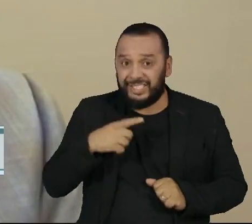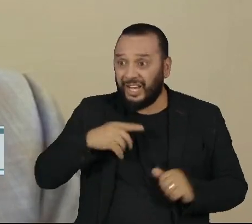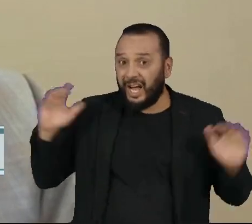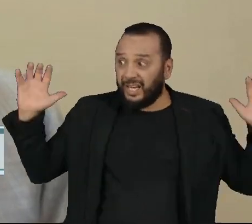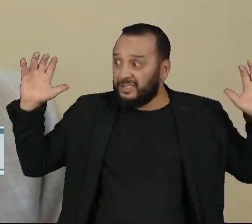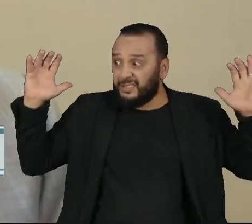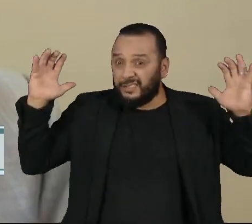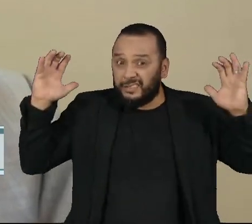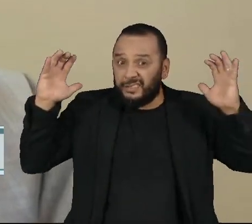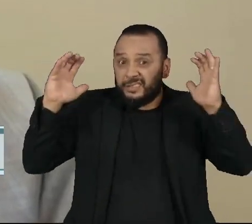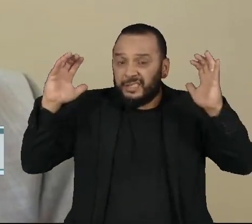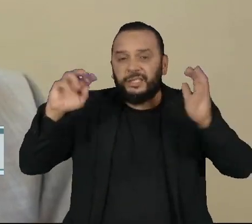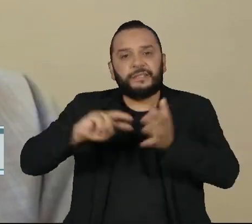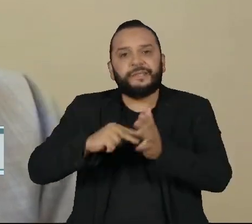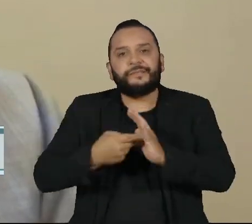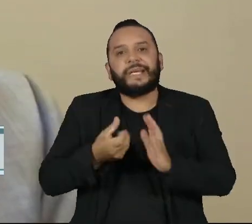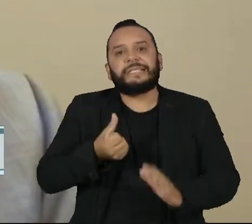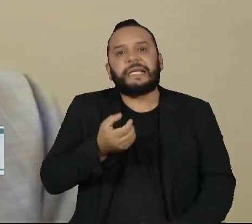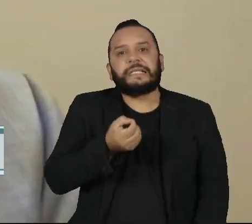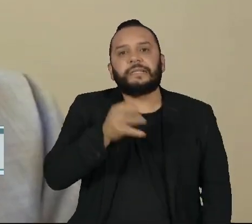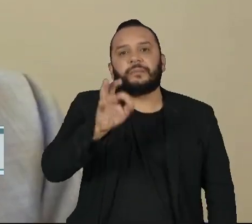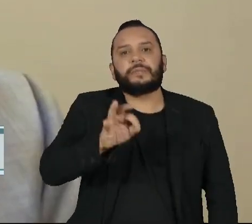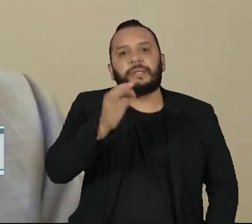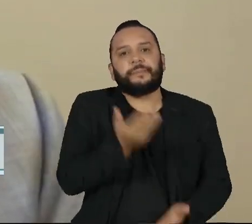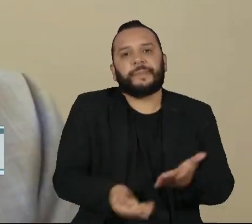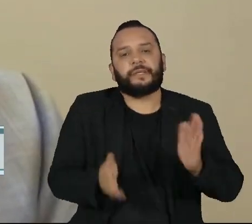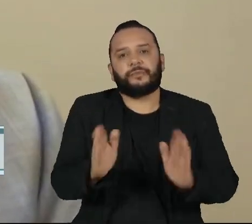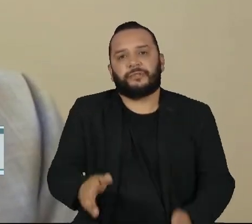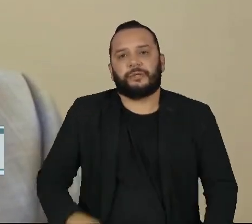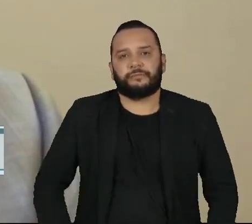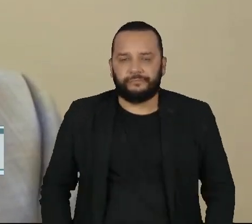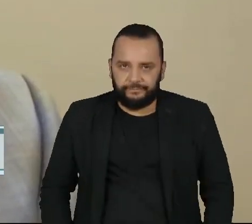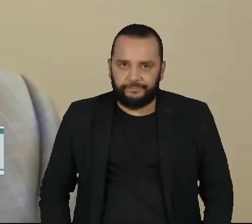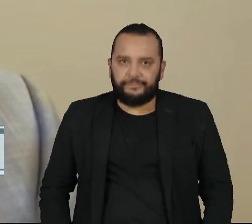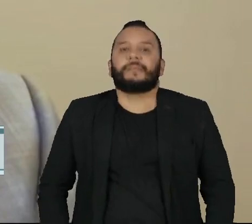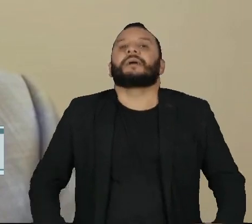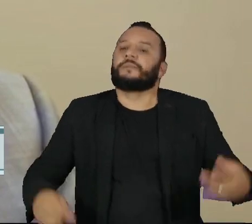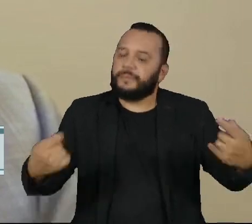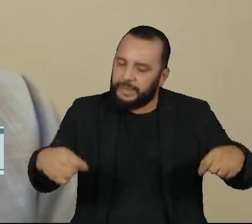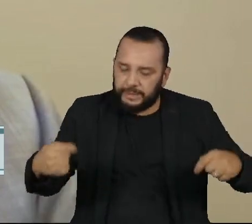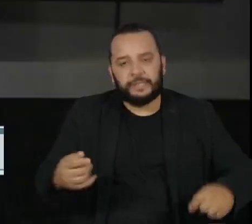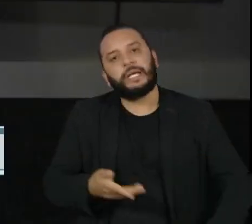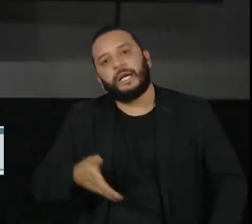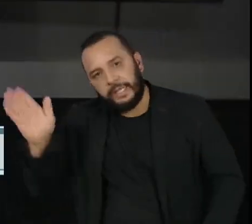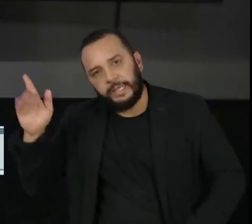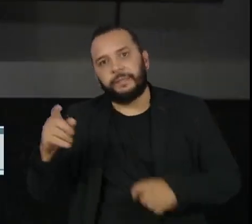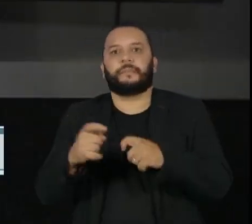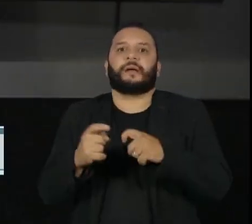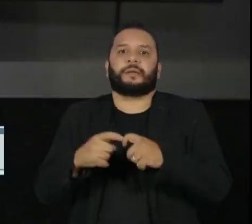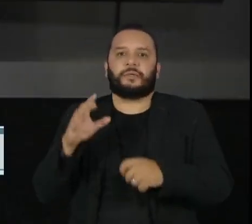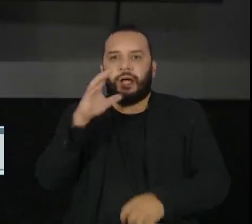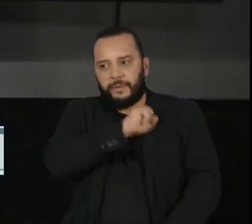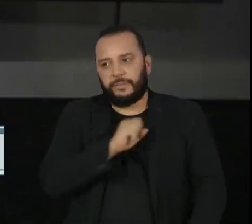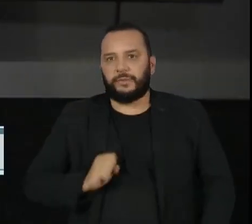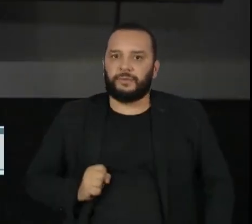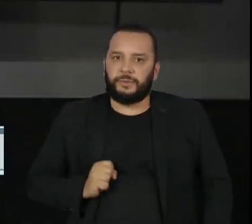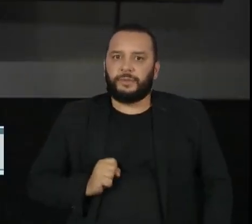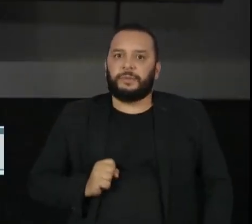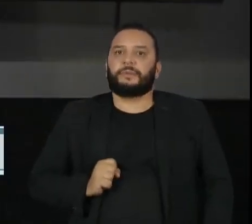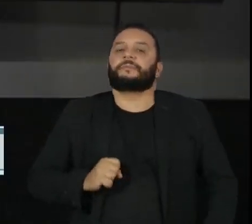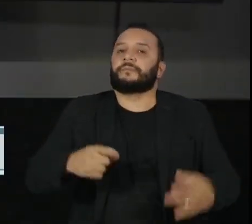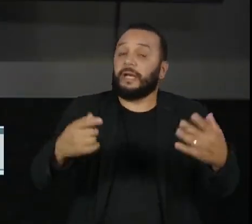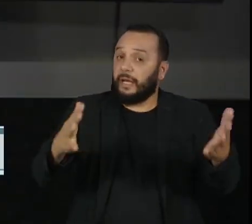está 60% perdido. Então, a gente já começa a corrida atrasado. E o que a gente quer, Aldo, é